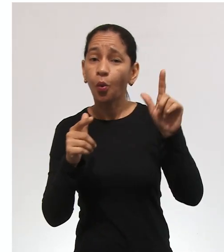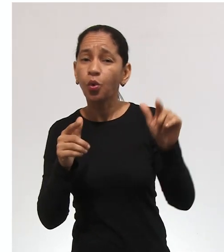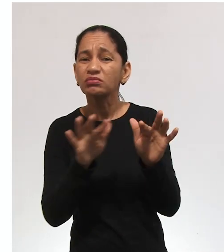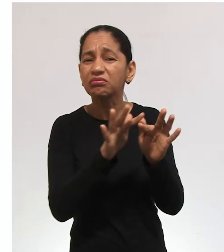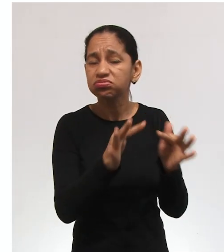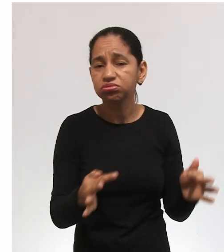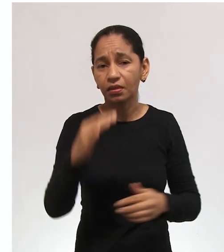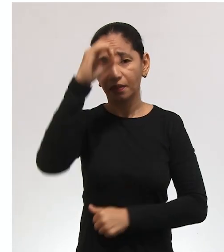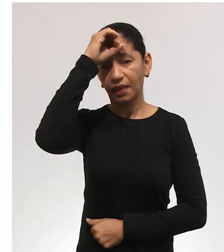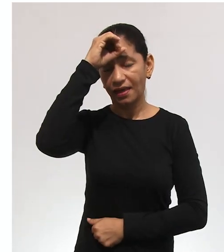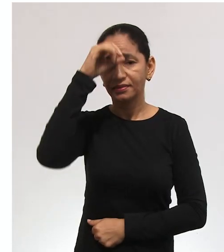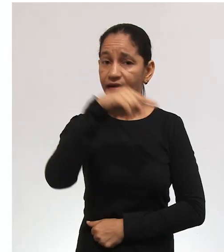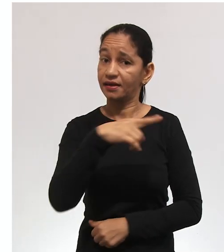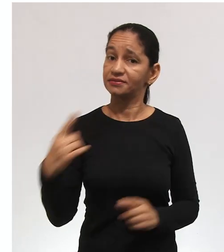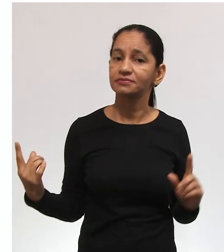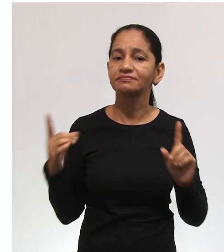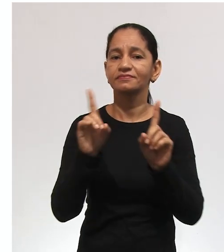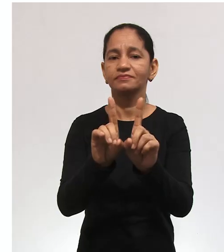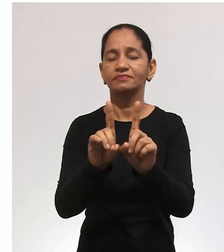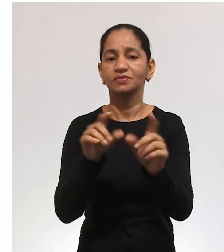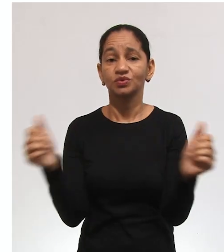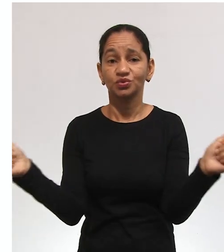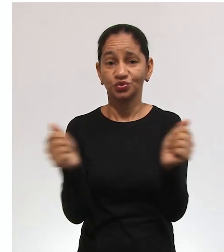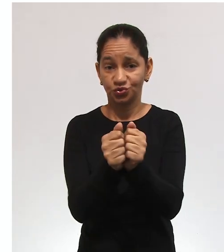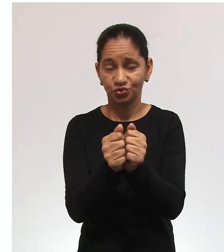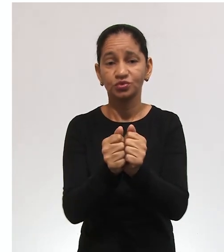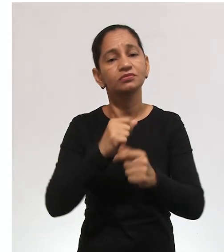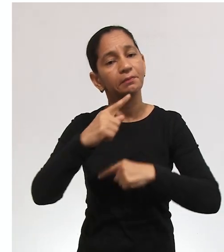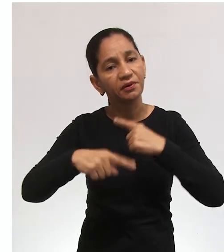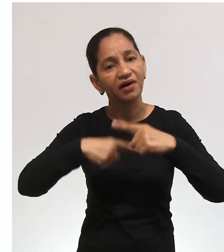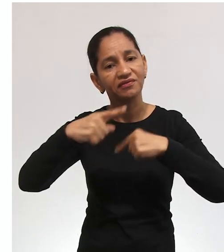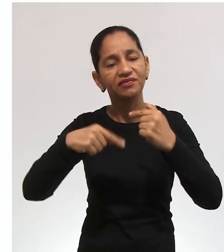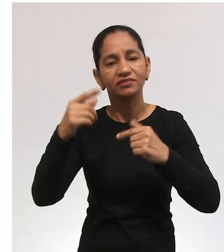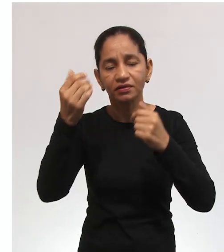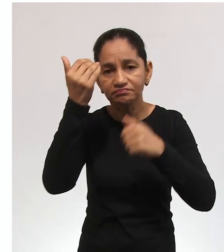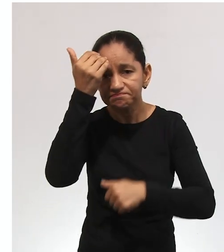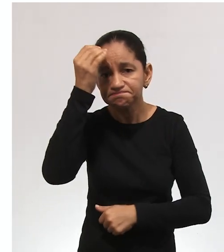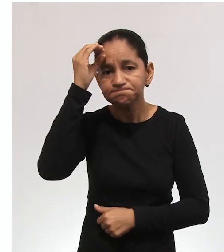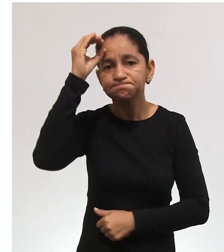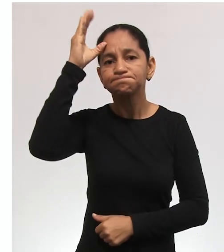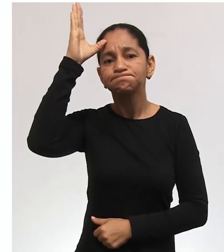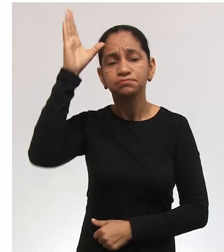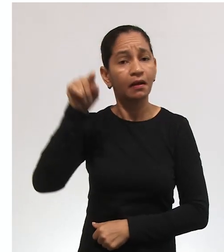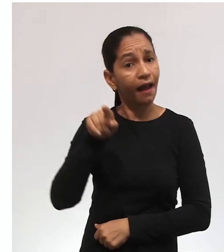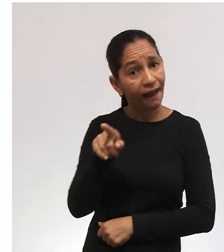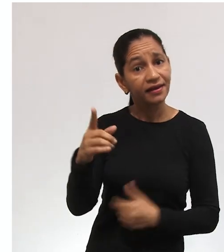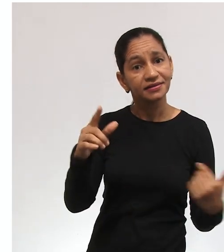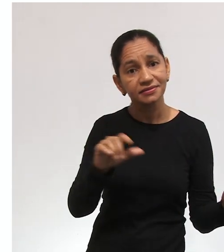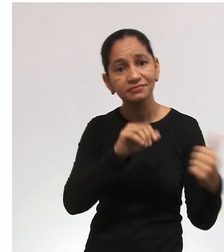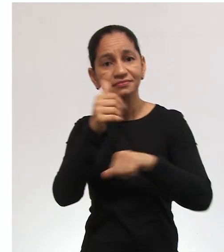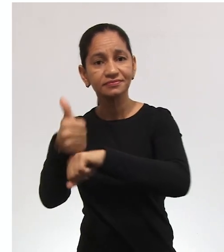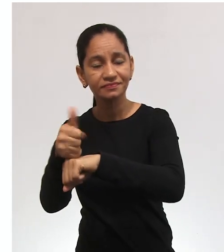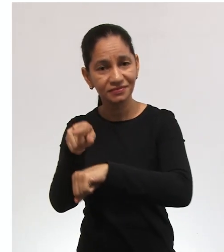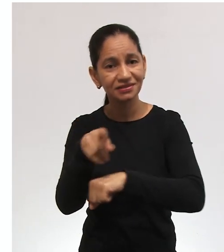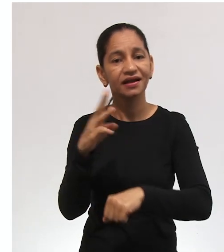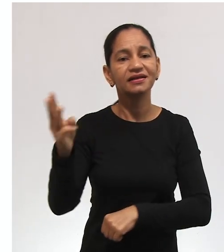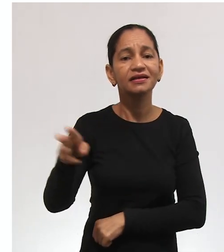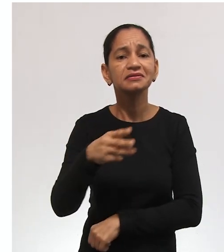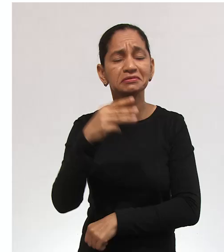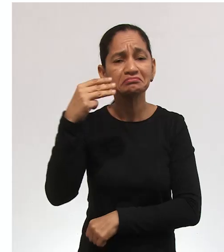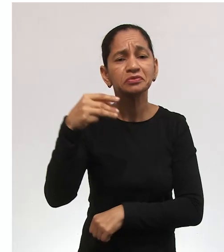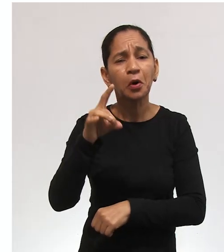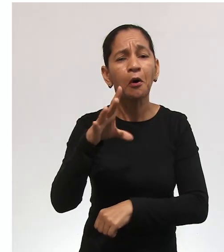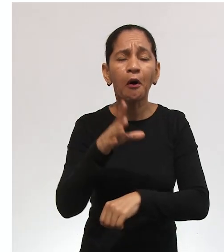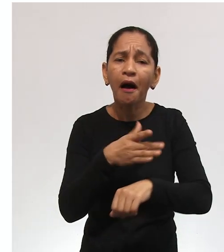como aprendiz, depois progride como mestre e dificilmente sairia dessa função de mestre, né? Ele só